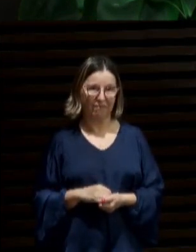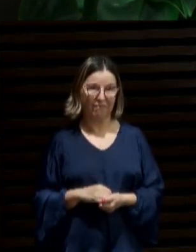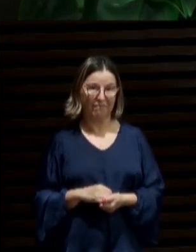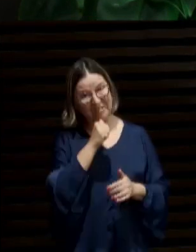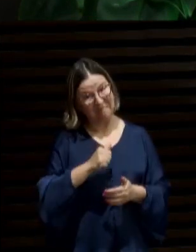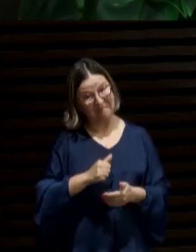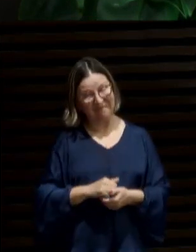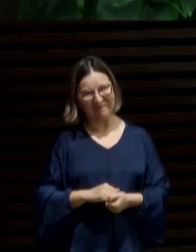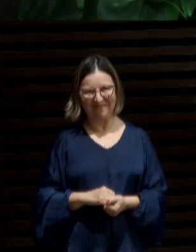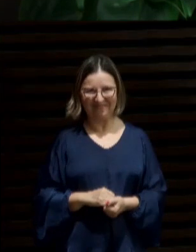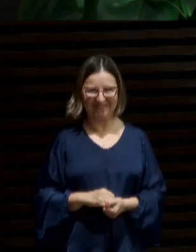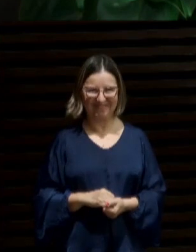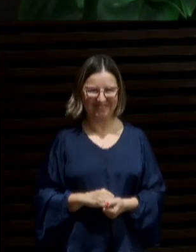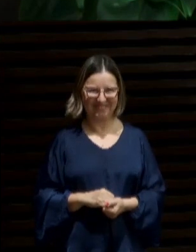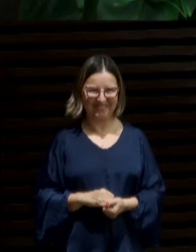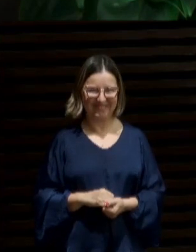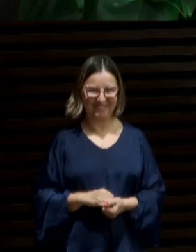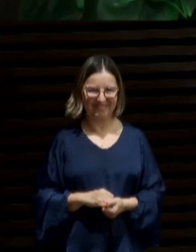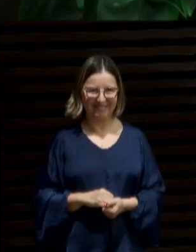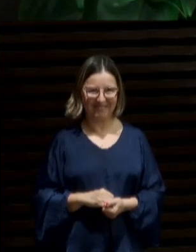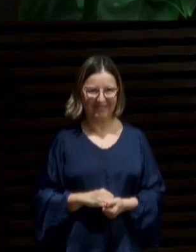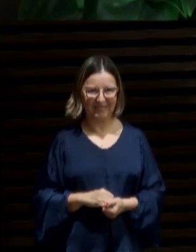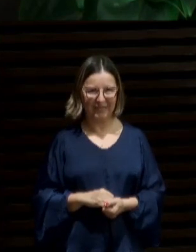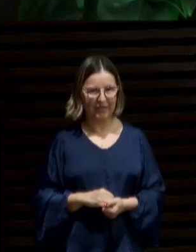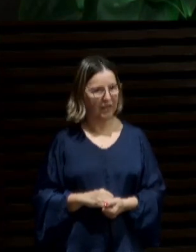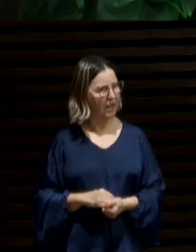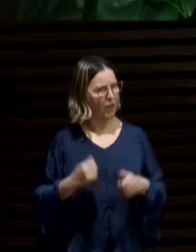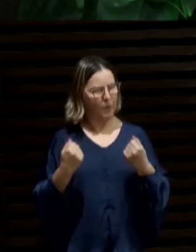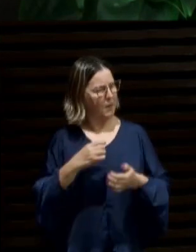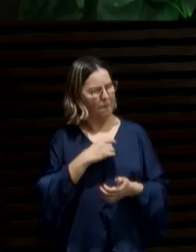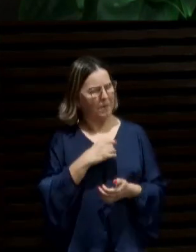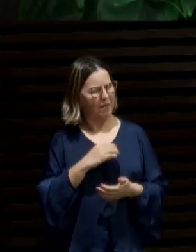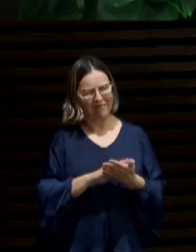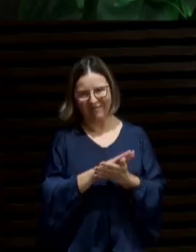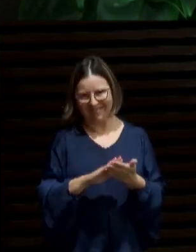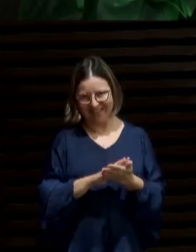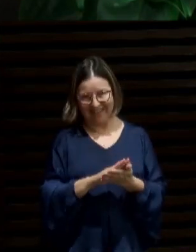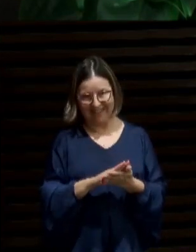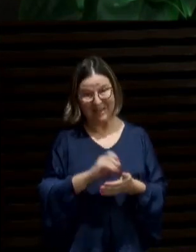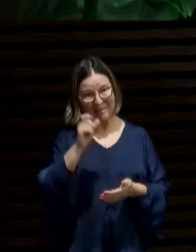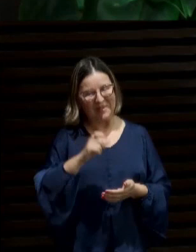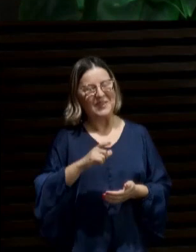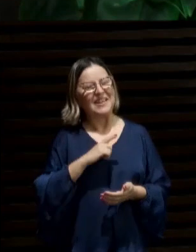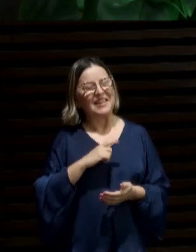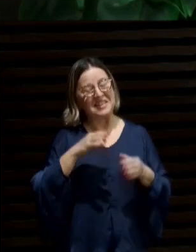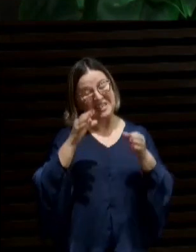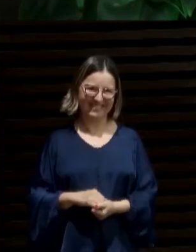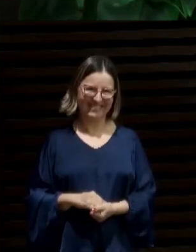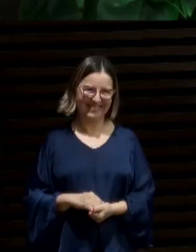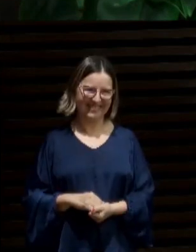demorar? A gente não tem que ficar apavorado. Quem tem certeza não precisa ficar apavorado.